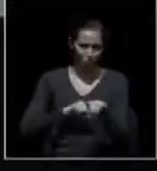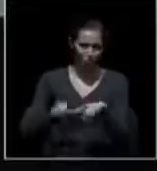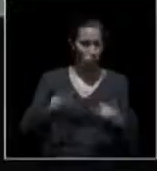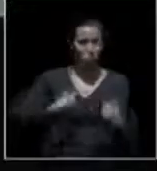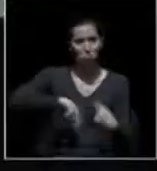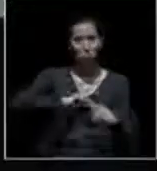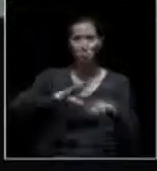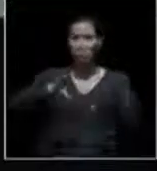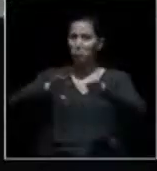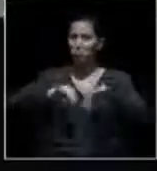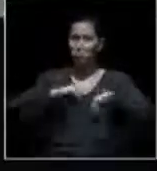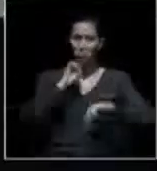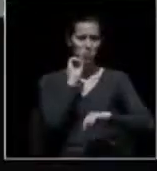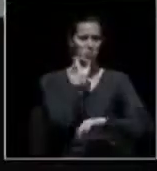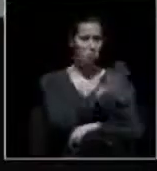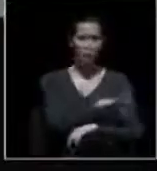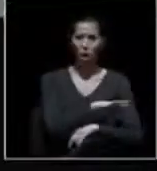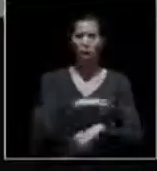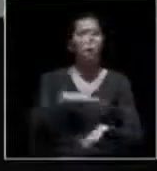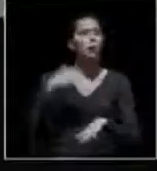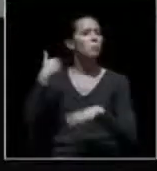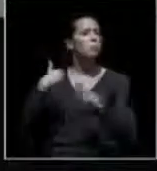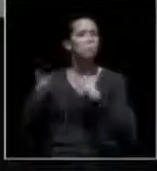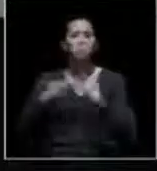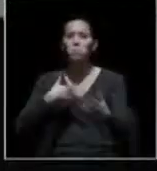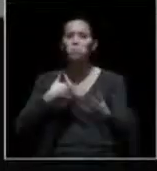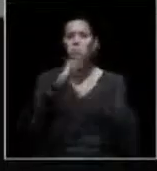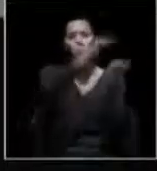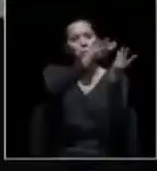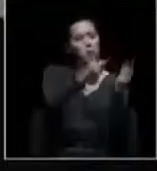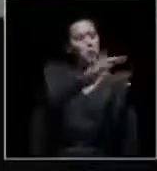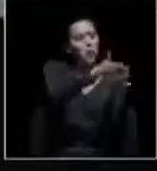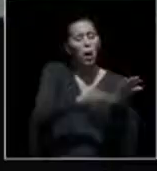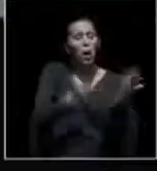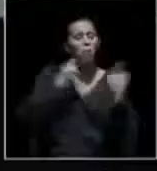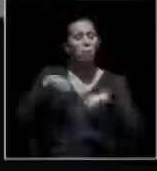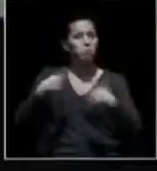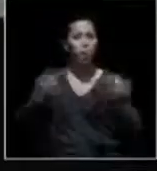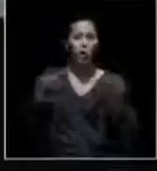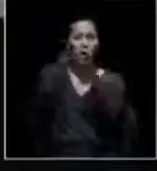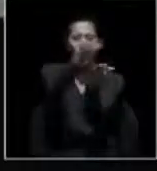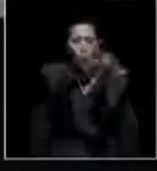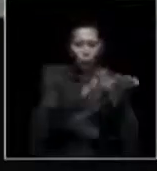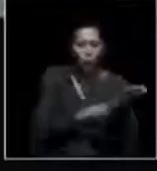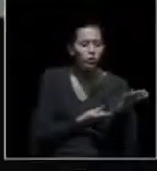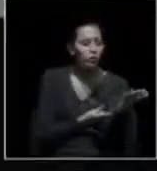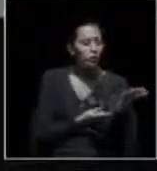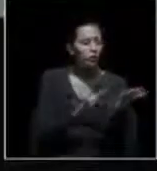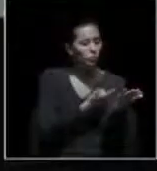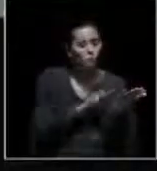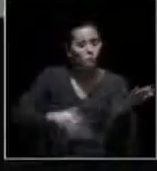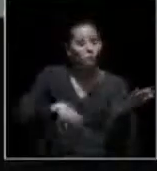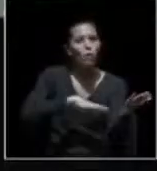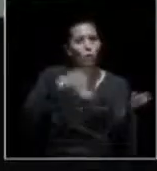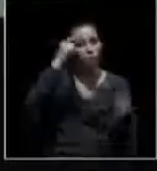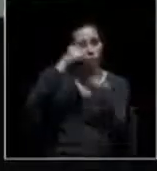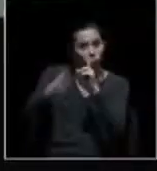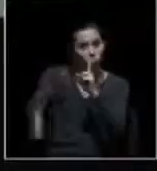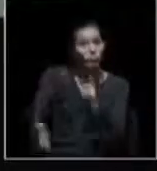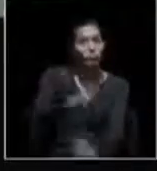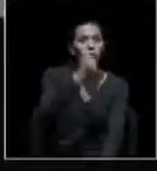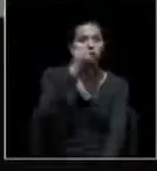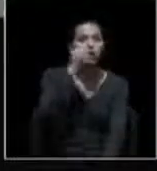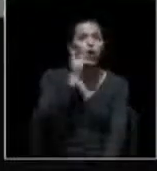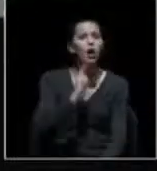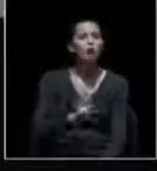todo, independentemente do equilíbrio financeiro que nos é apresentado. As contas devem ser um instrumento, um meio para atingir o fim, que são